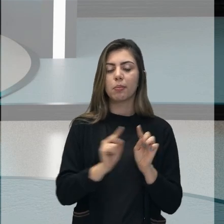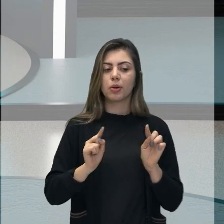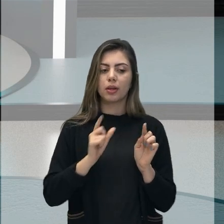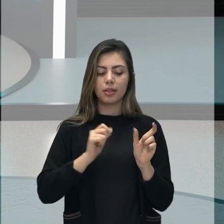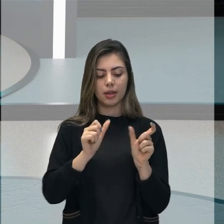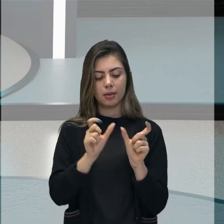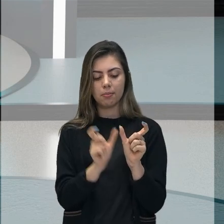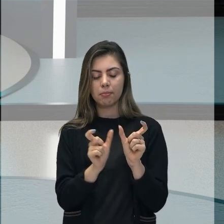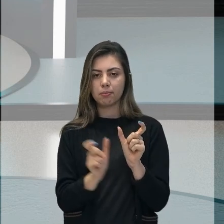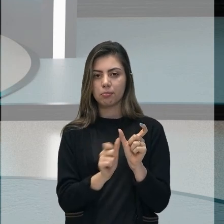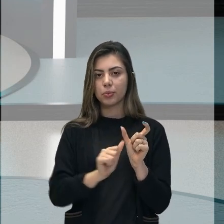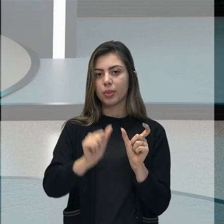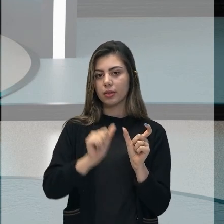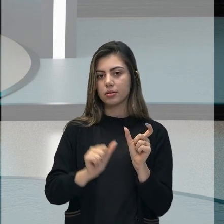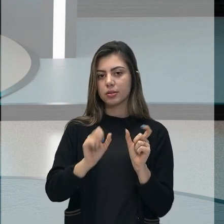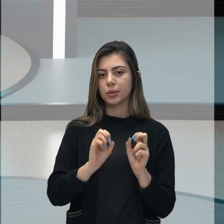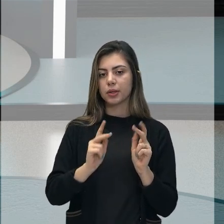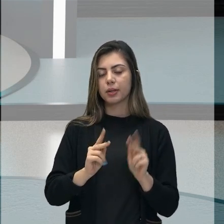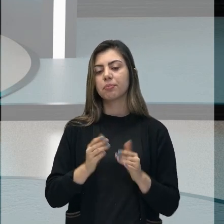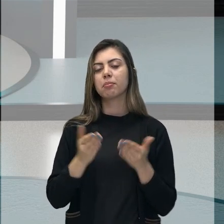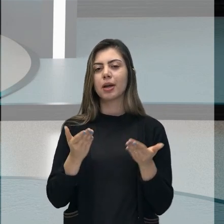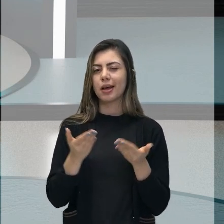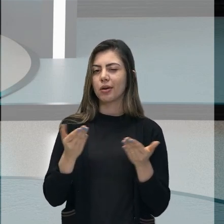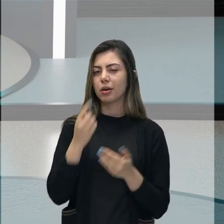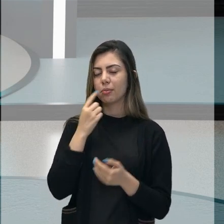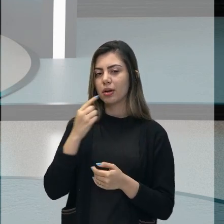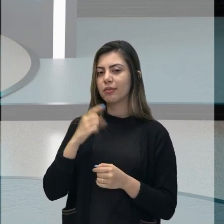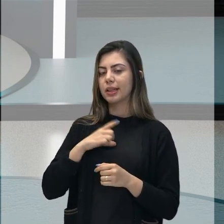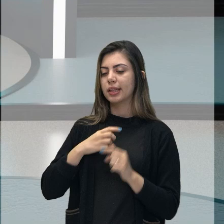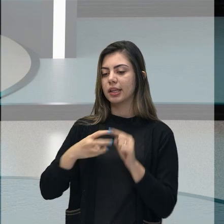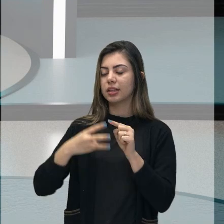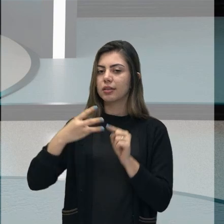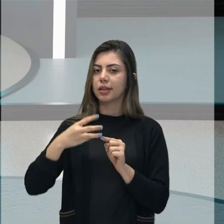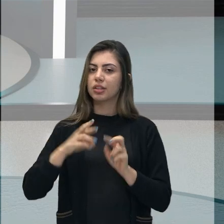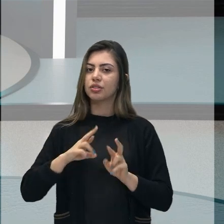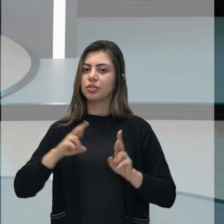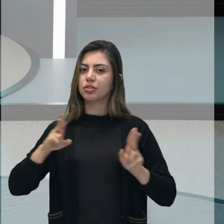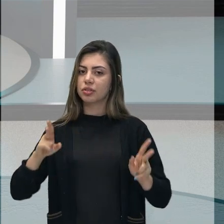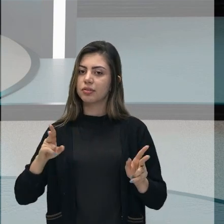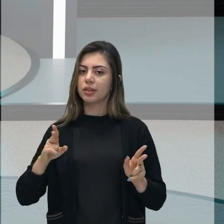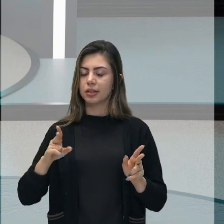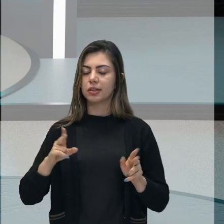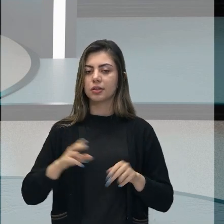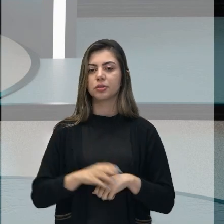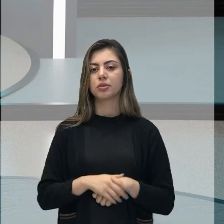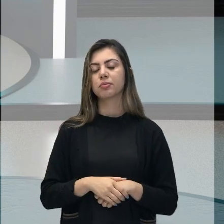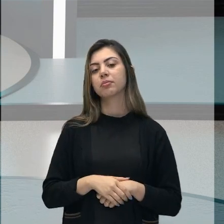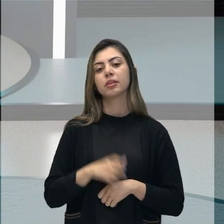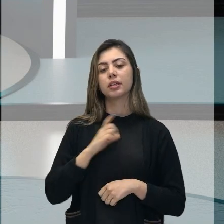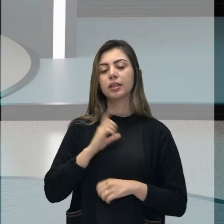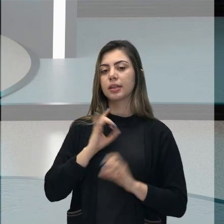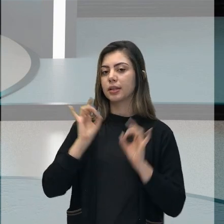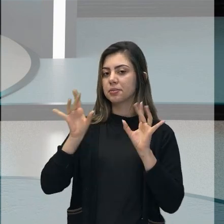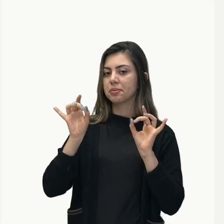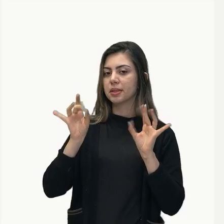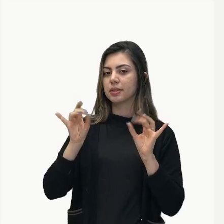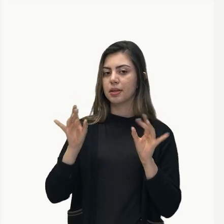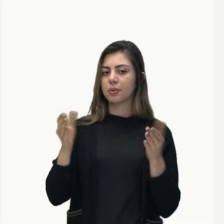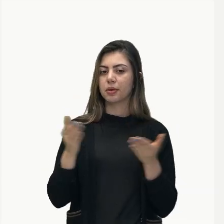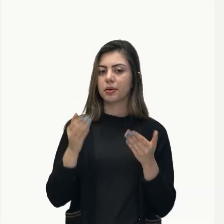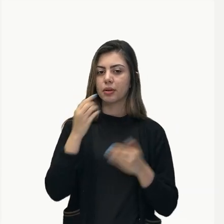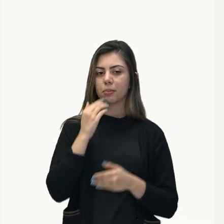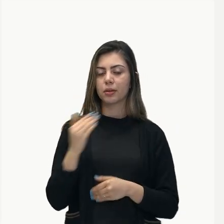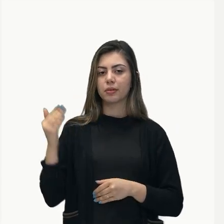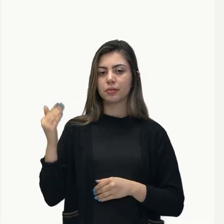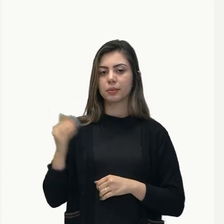Agora vamos conhecer esses 3, que a conjugação deles é uma conjugação bem especial. Vamos lá comigo. É